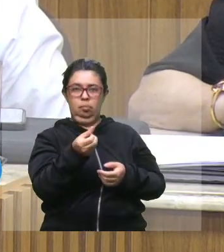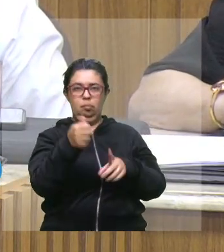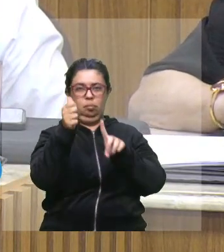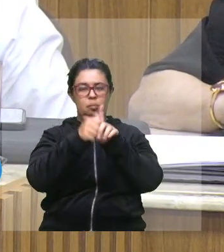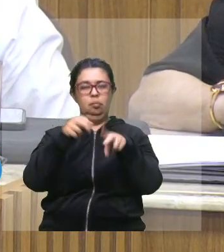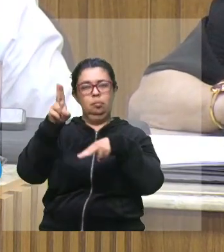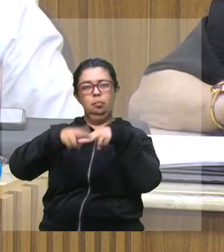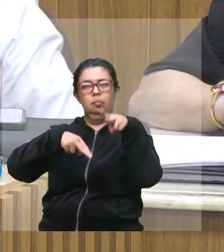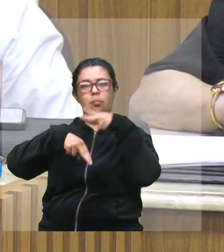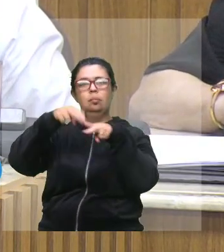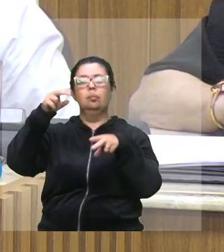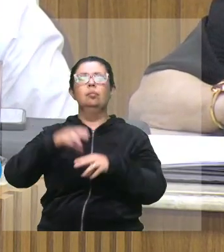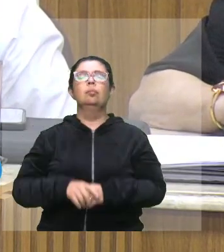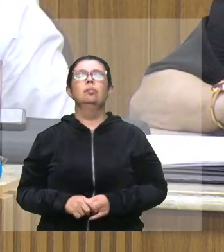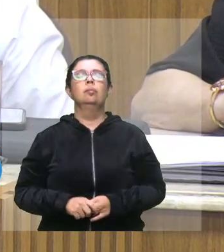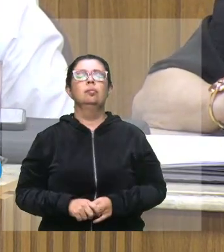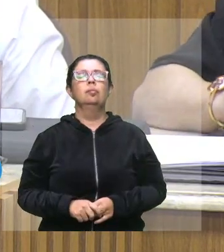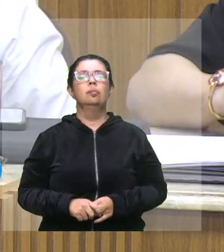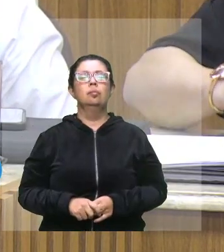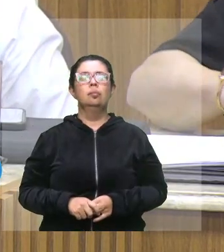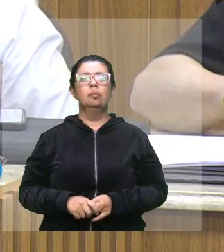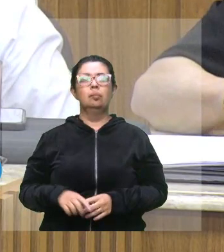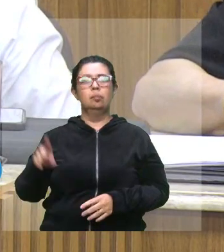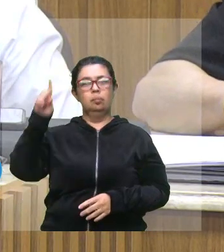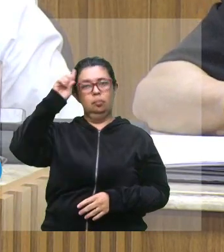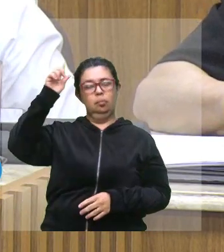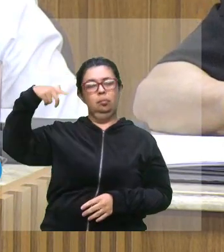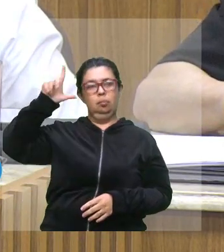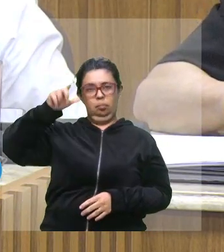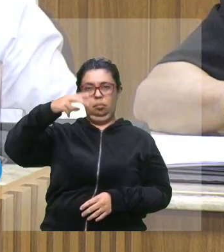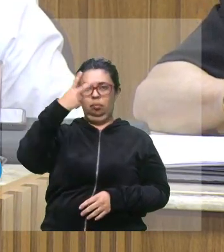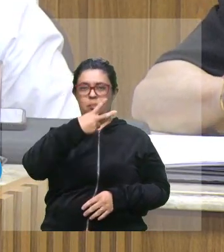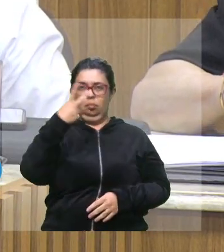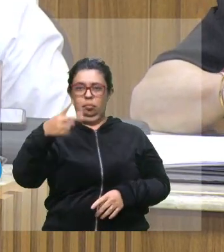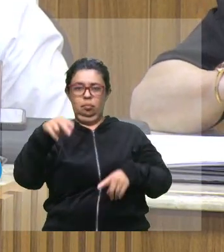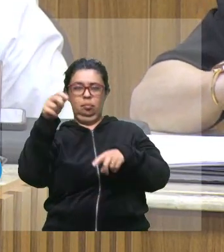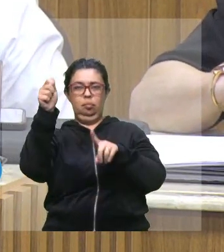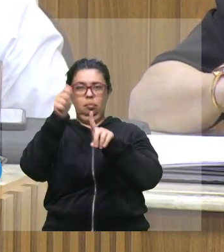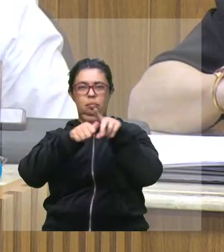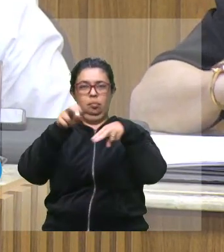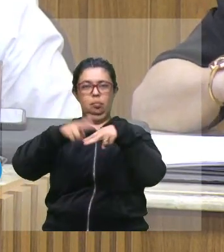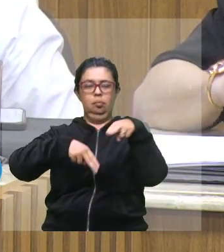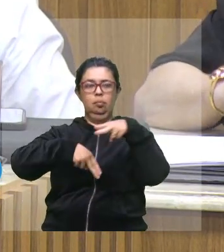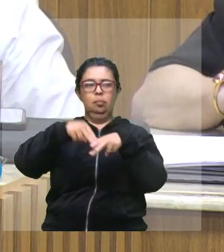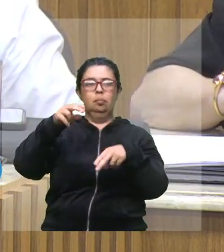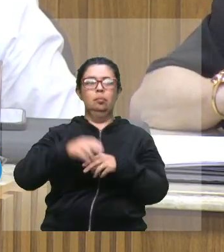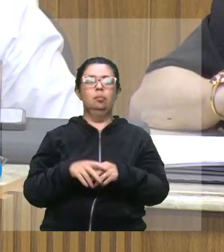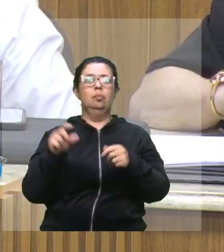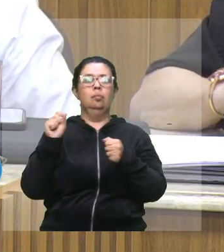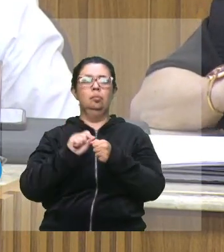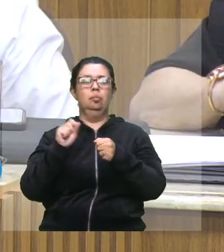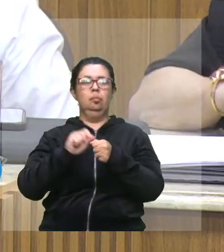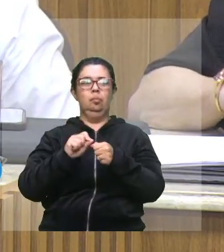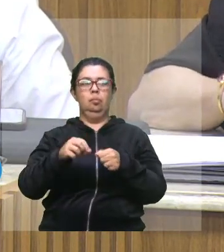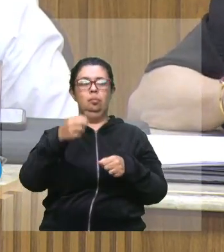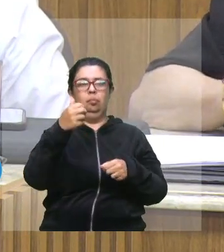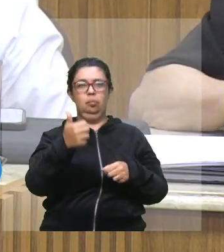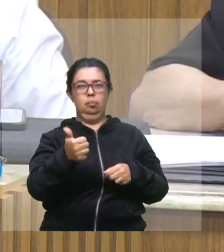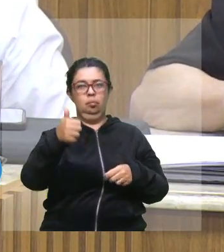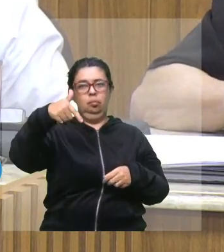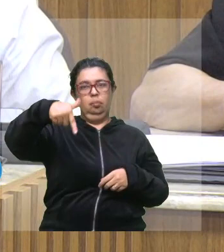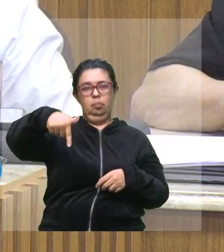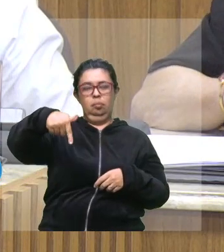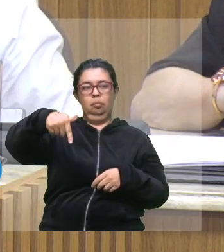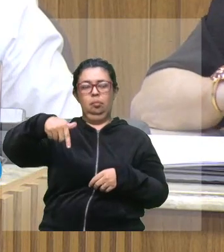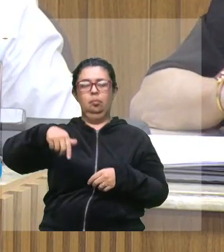E alguns dias que antecedem, no dia 22 de junho, estaremos aí realizando, então, a 17ª